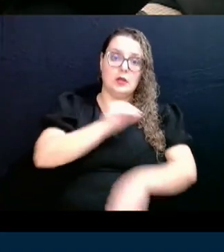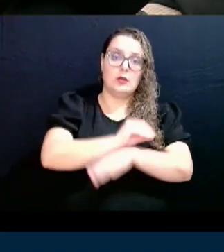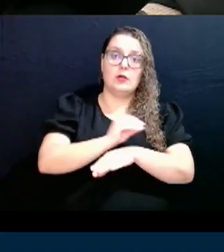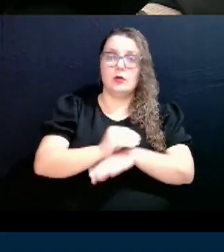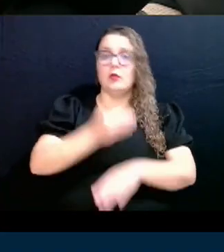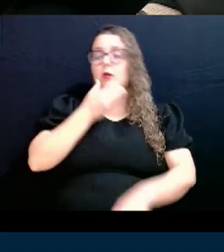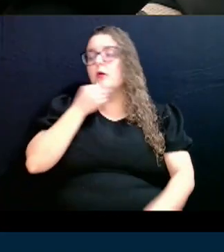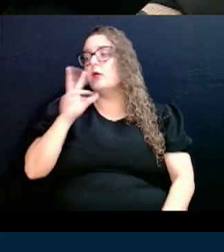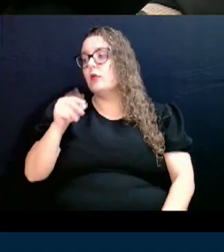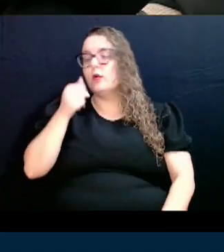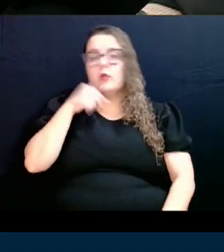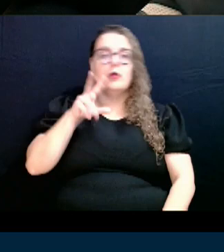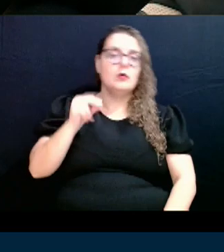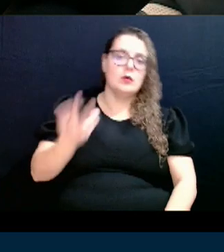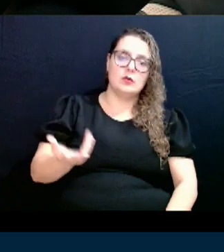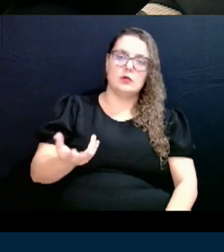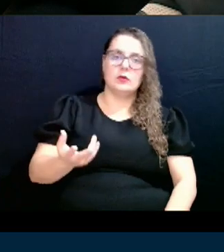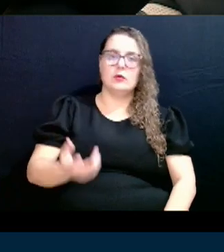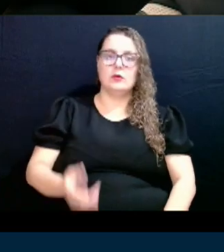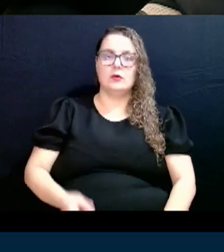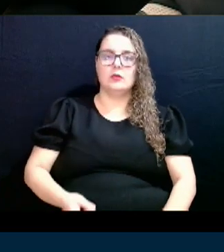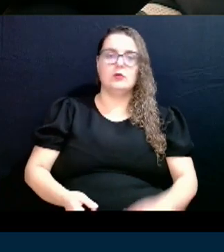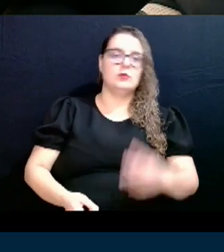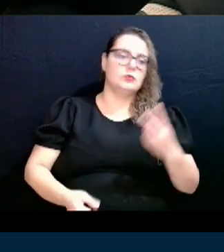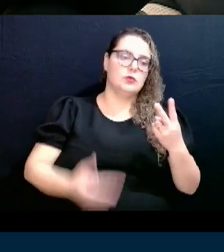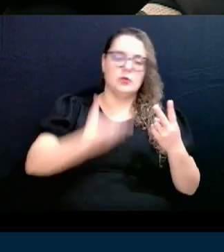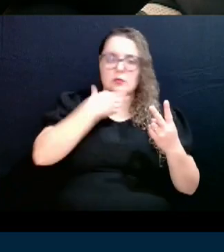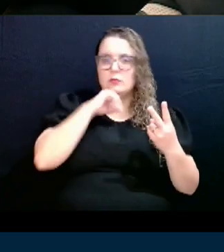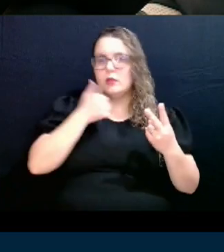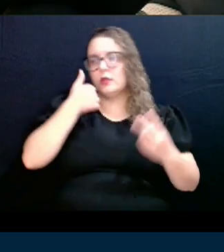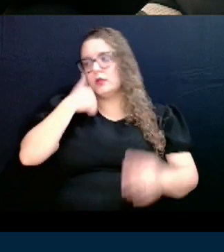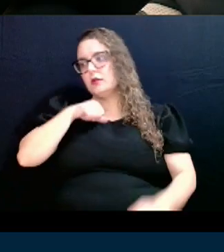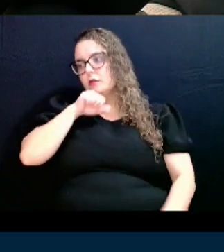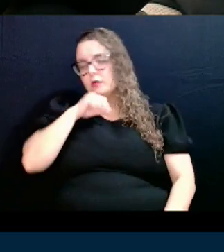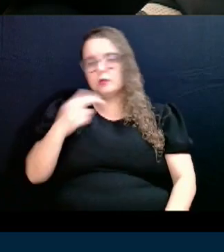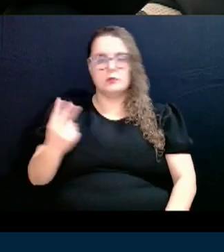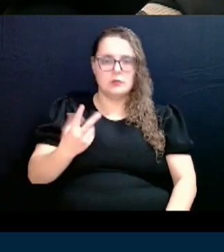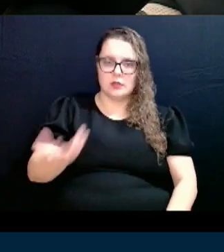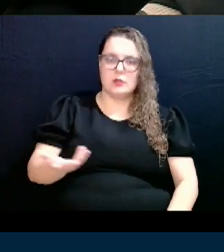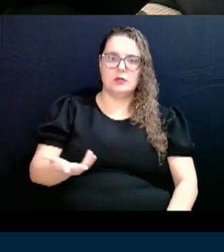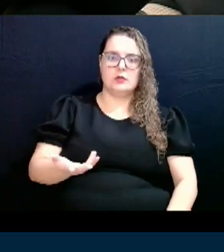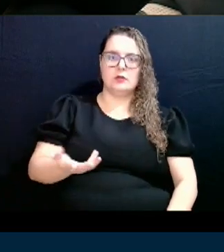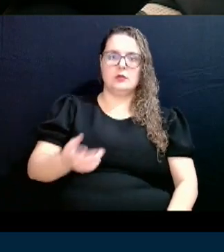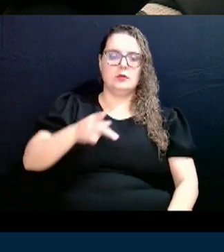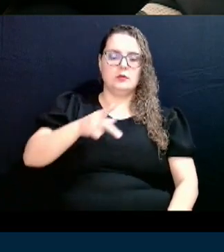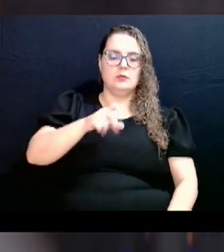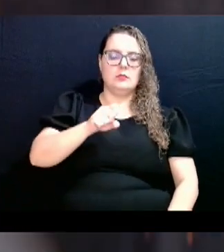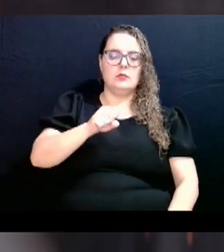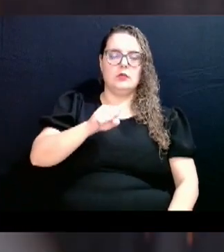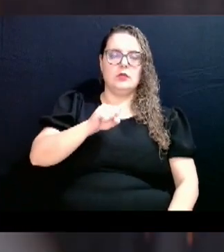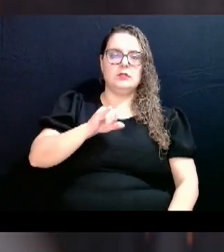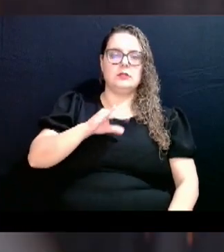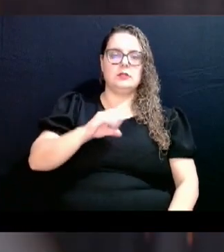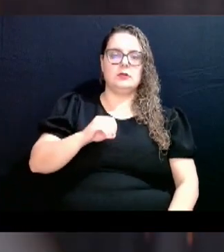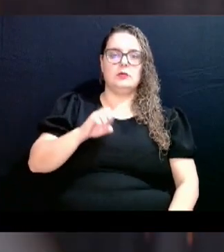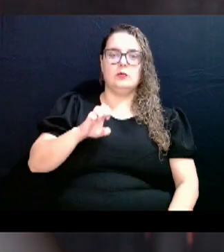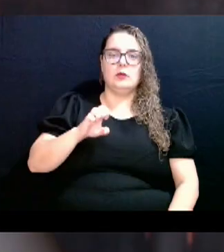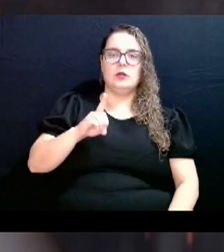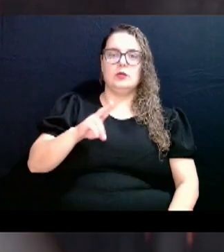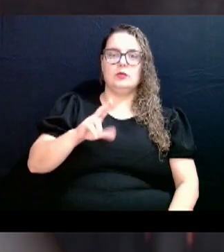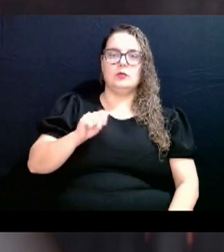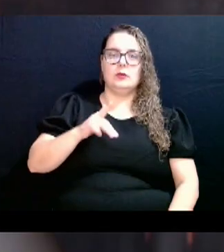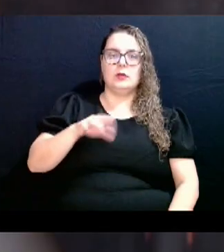duas mães, enfim, mas os cuidadores dessa criança para uma psicoeducação também. Não somente a criança entrar na